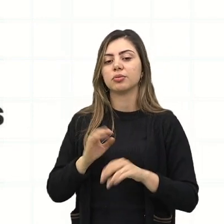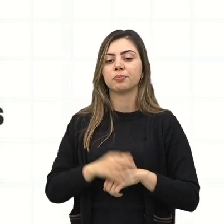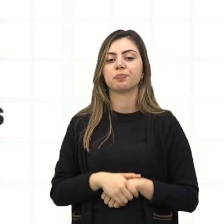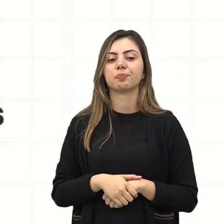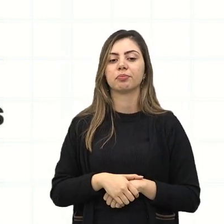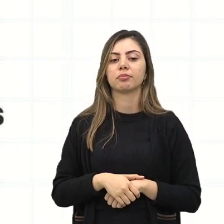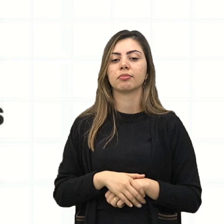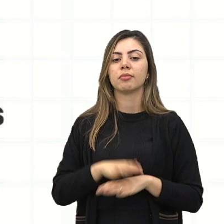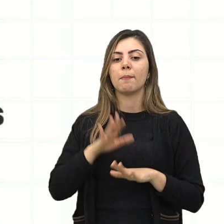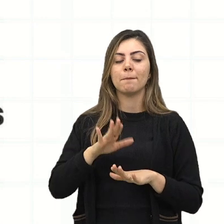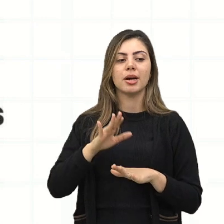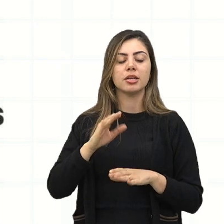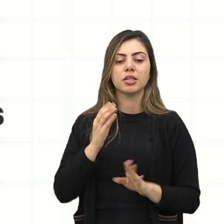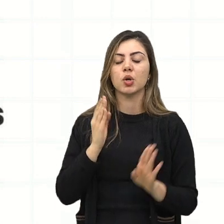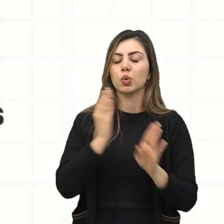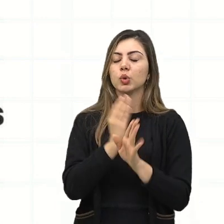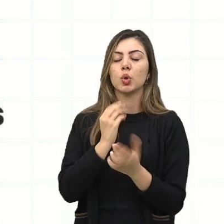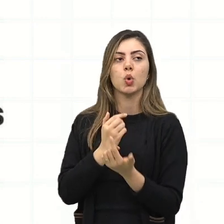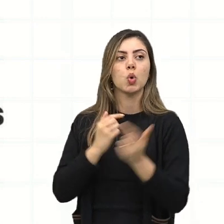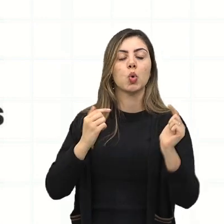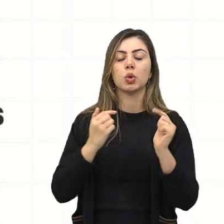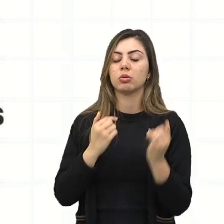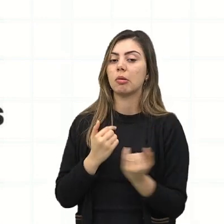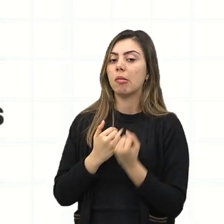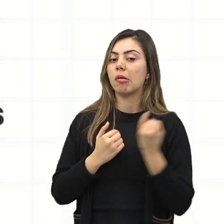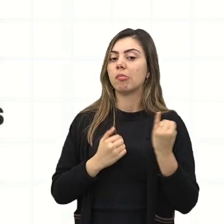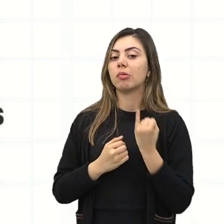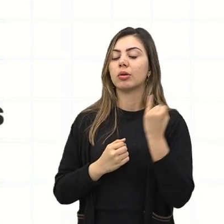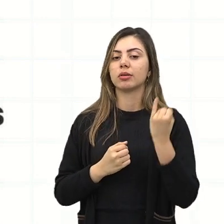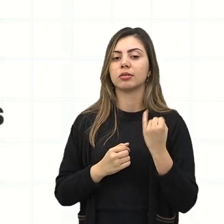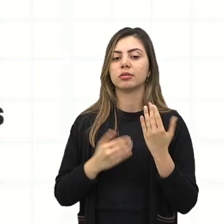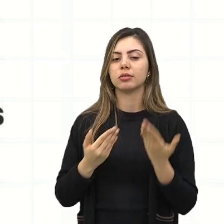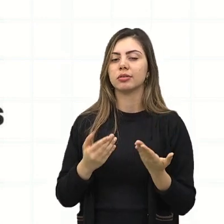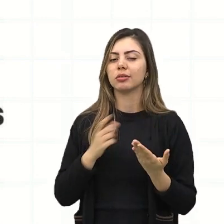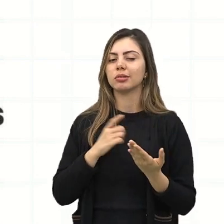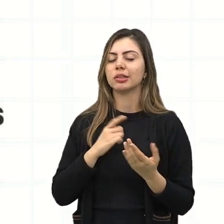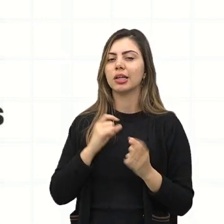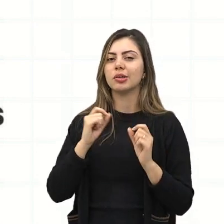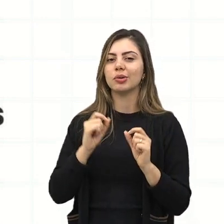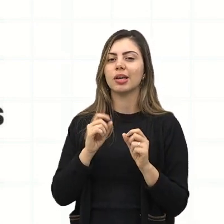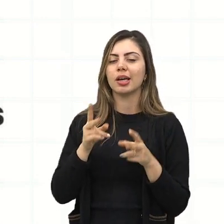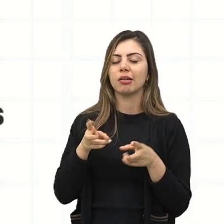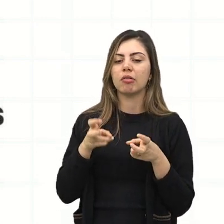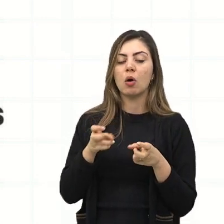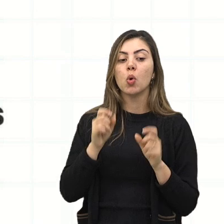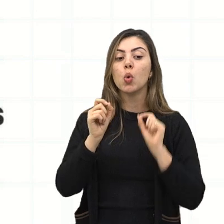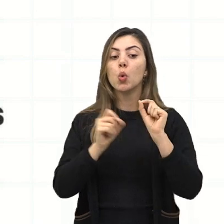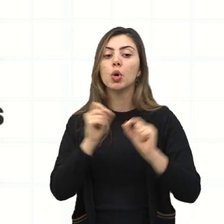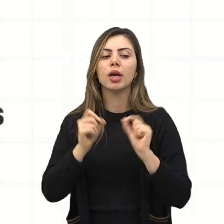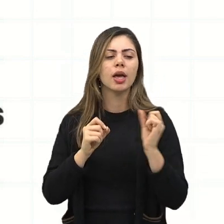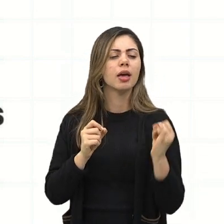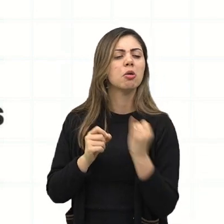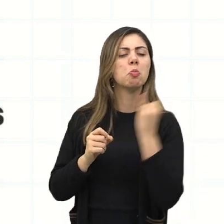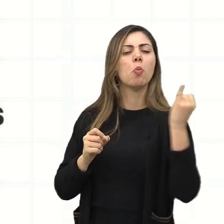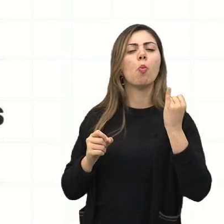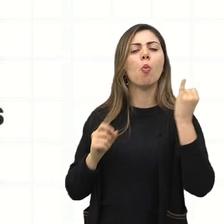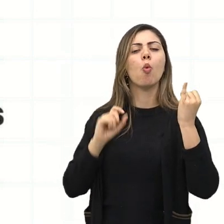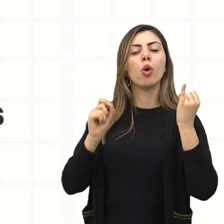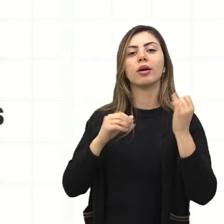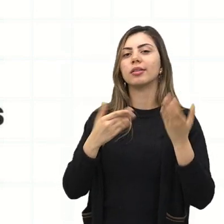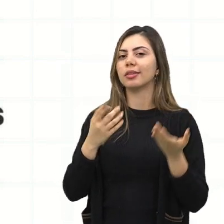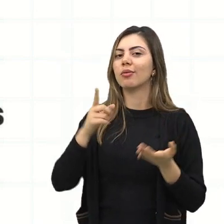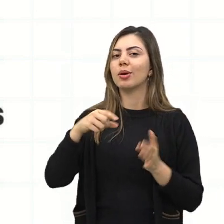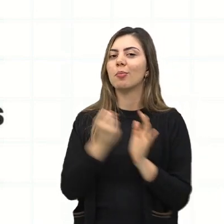o que encontramos foi muito mais emocionante. Eu já crio esse suspense, já trago esse elemento que é para